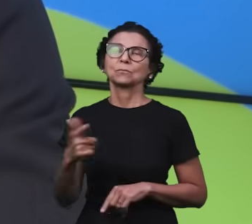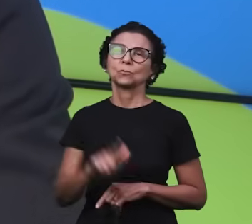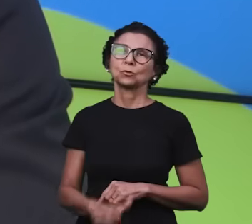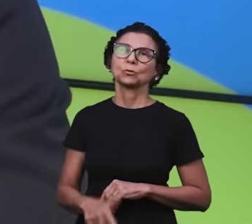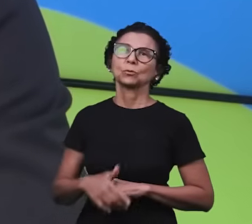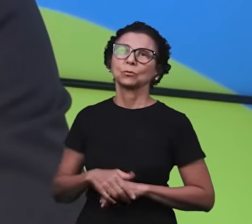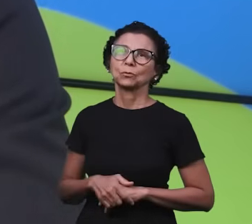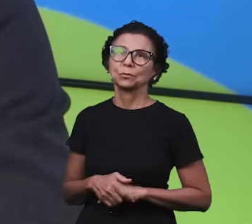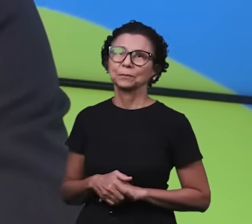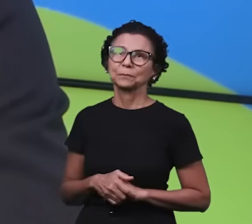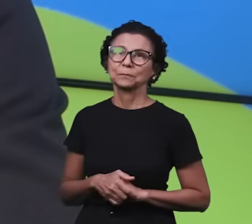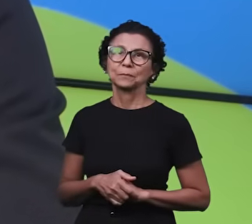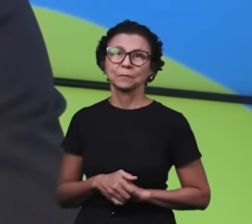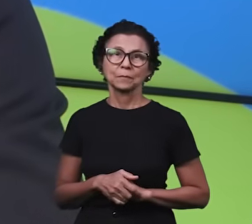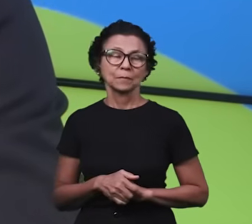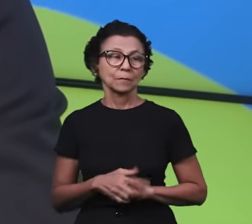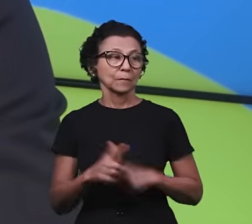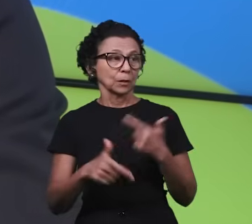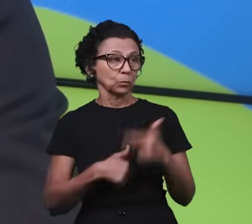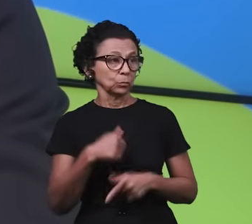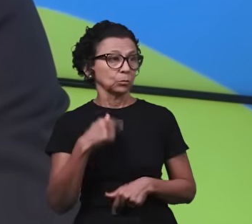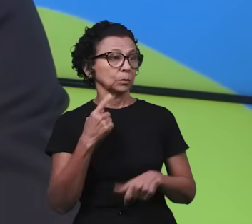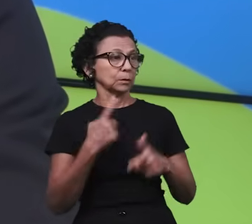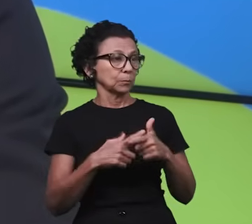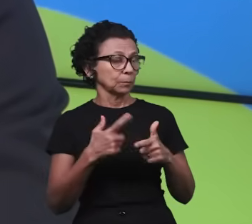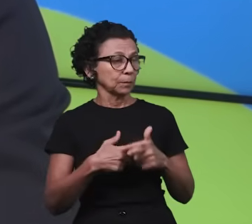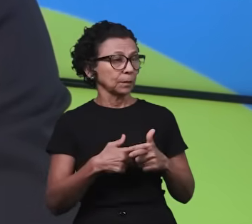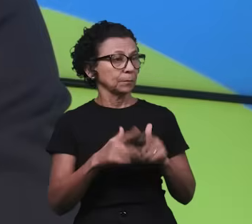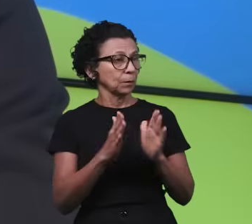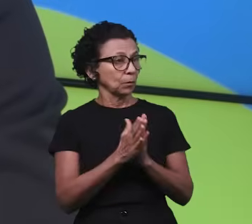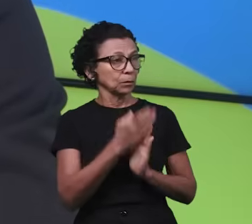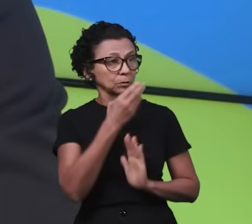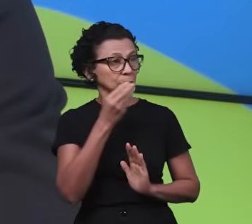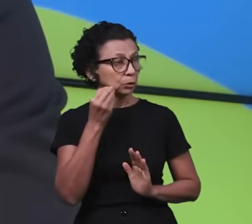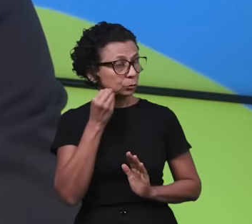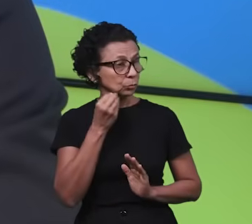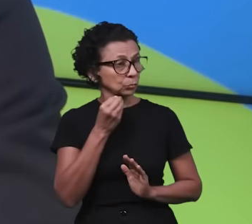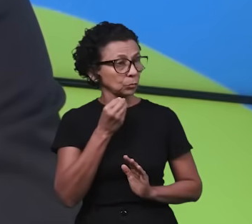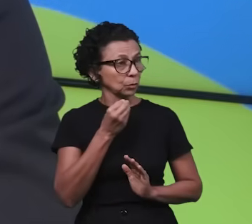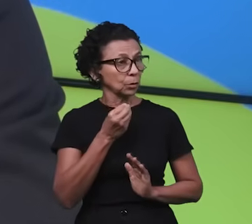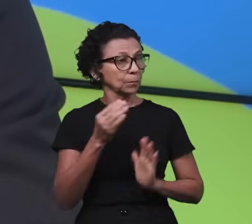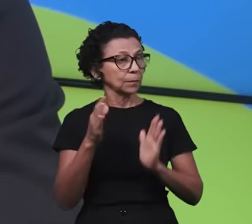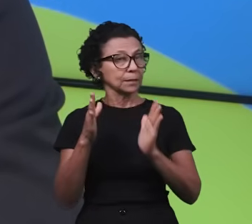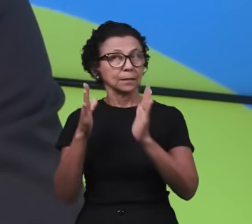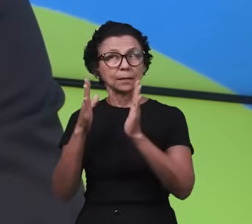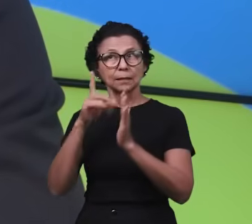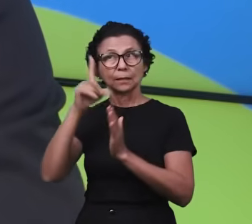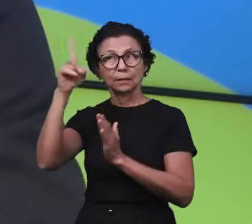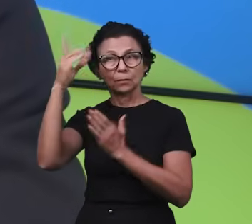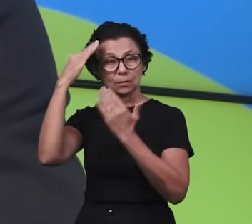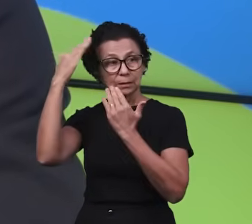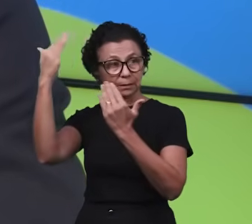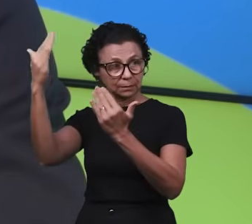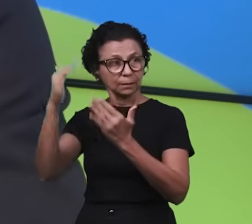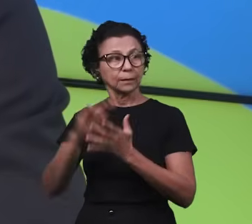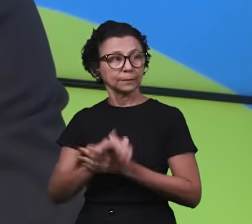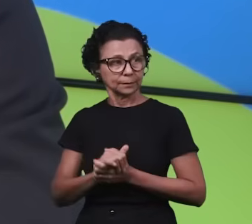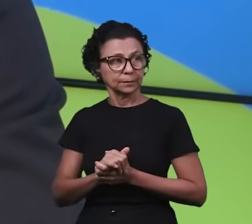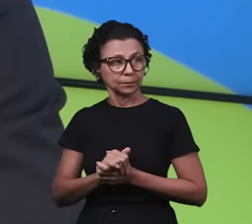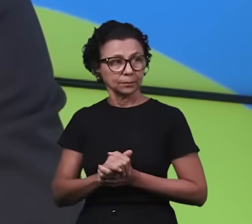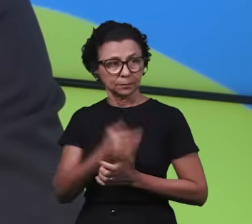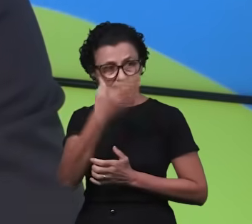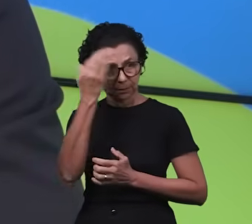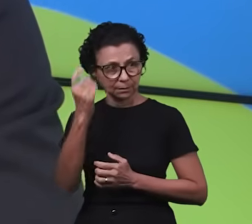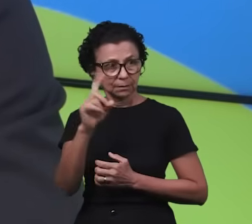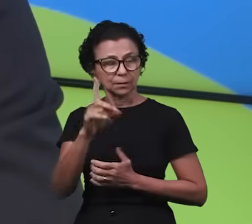tá com luta, tá com problema, ora, jejua. Mas não esquece também de glorificar o Senhor pelo louvor, a gratidão. Então isso